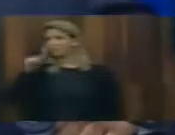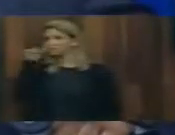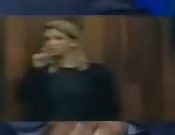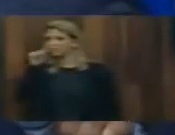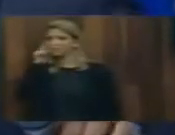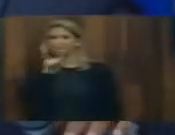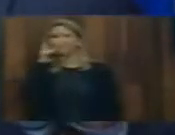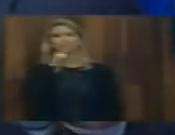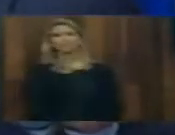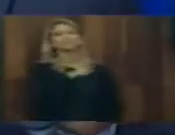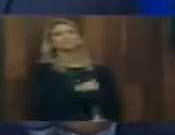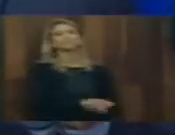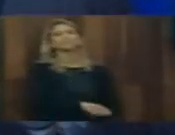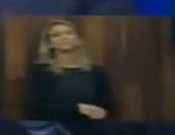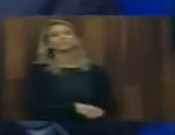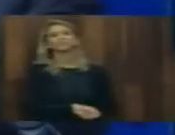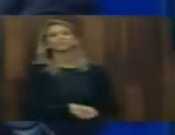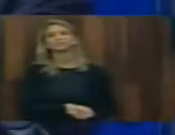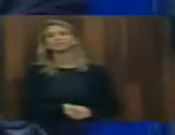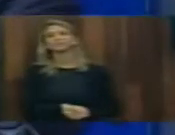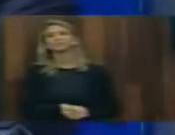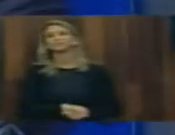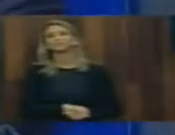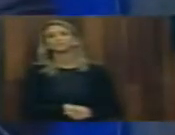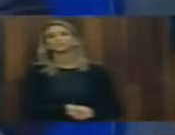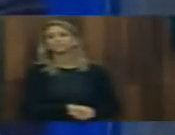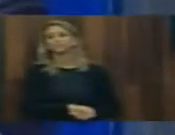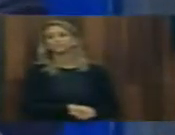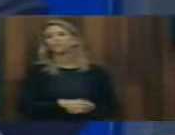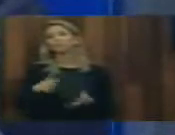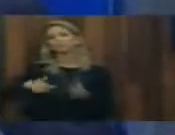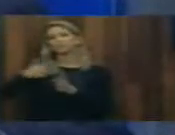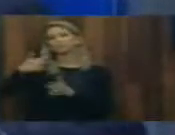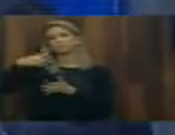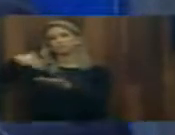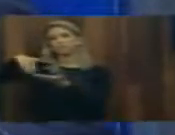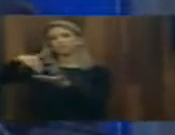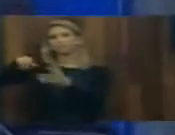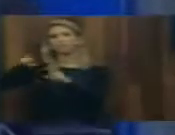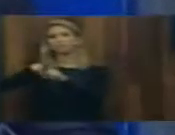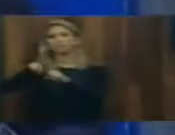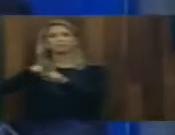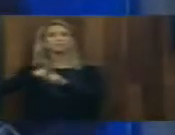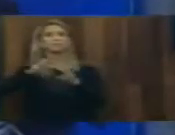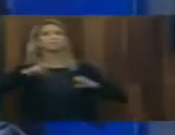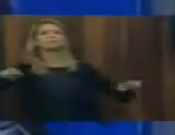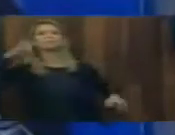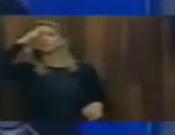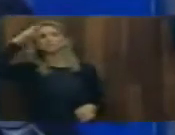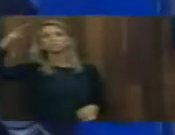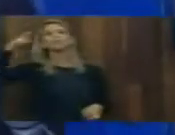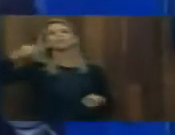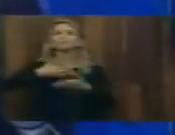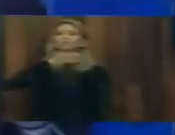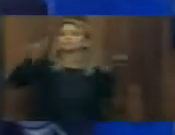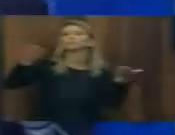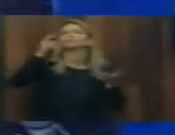Alexandra Codesso, ao meu secretário, segundo secretário, né? Adeir Novaes, a mesa diretora, novos